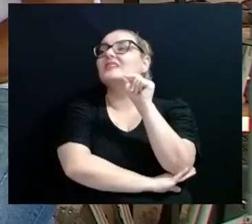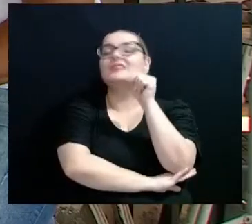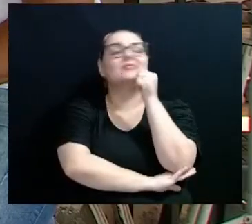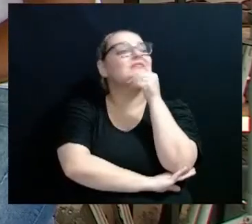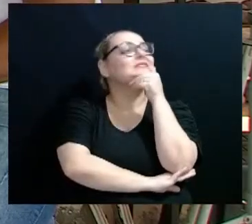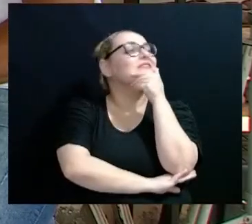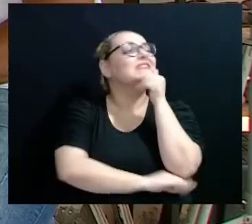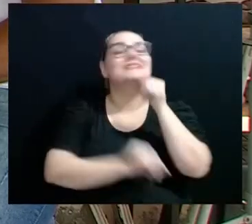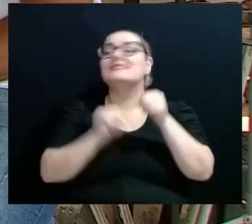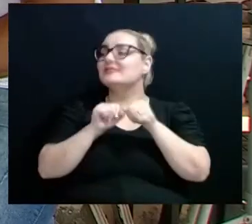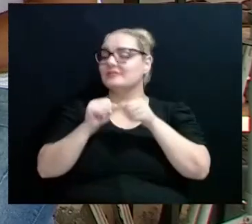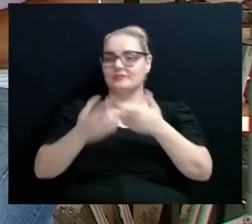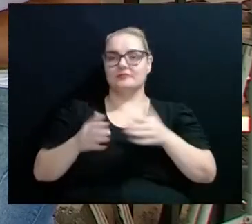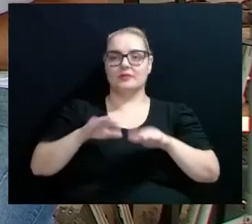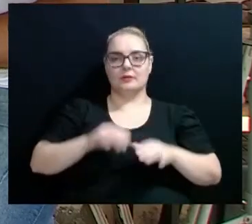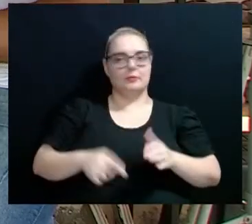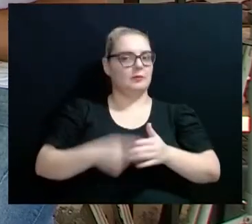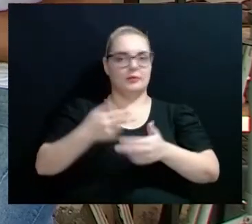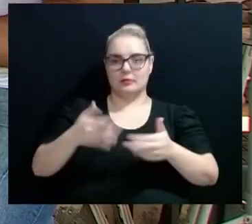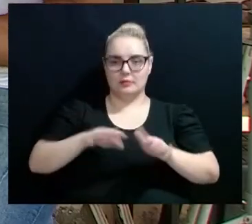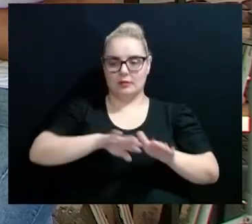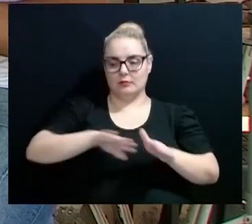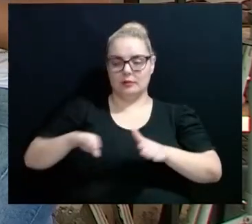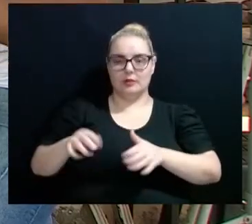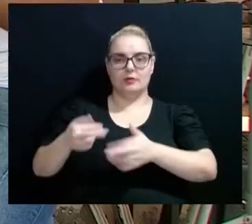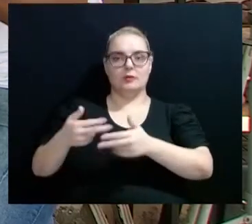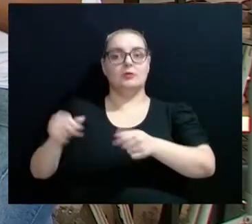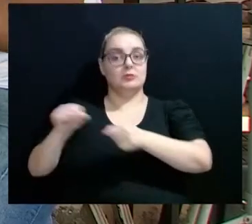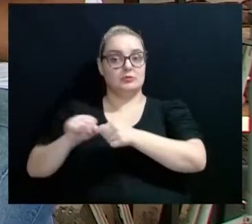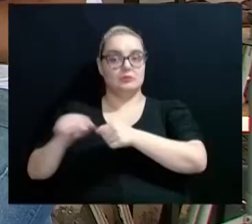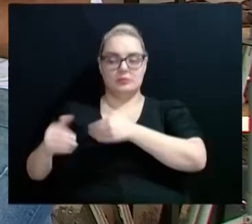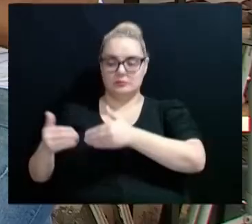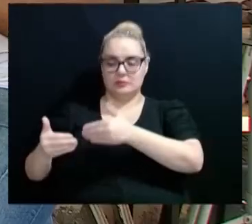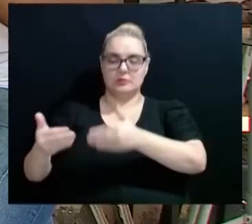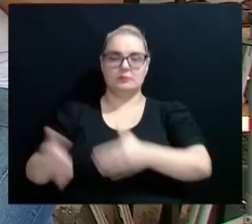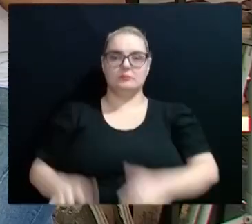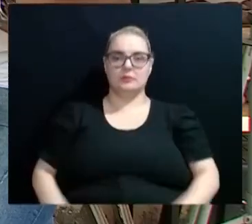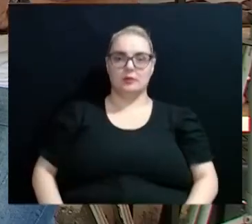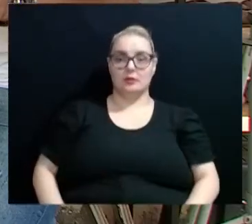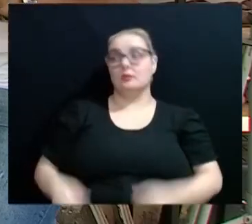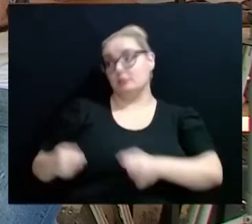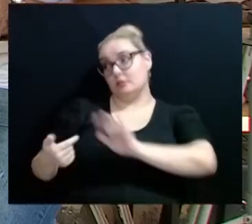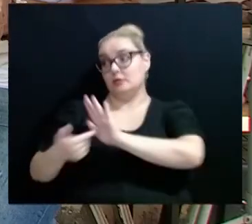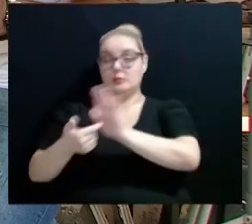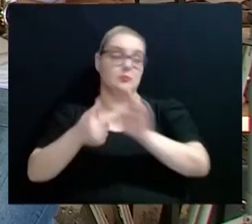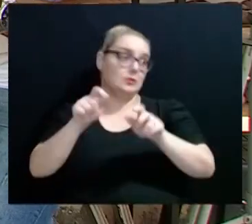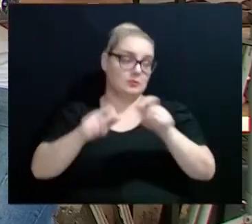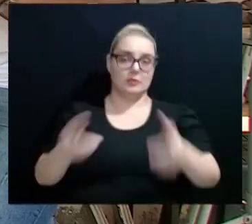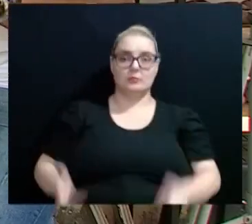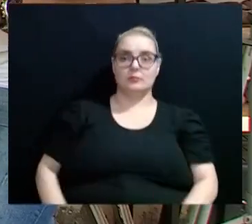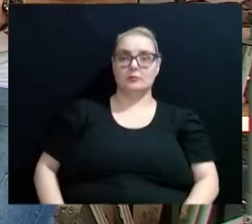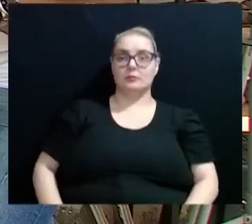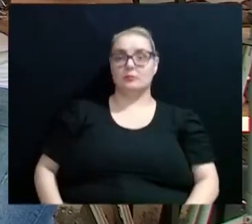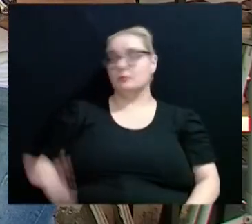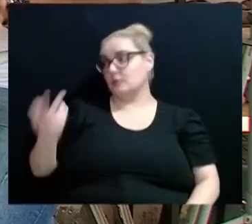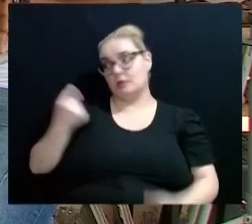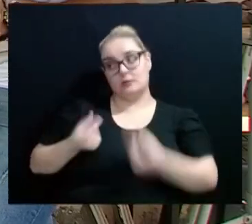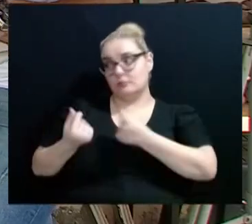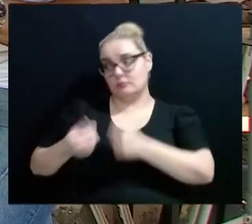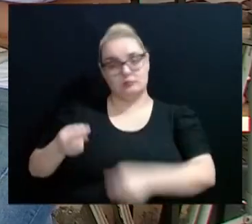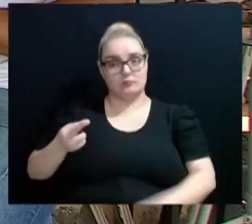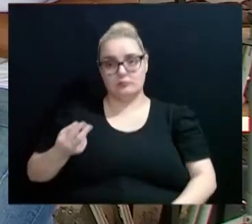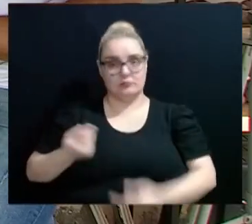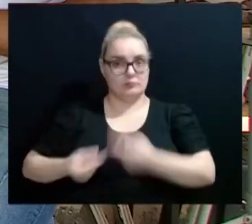Então, chegando em casa, falei, agora, o que eu vou fazer? O primeiro passo, separei o portfólio. O portfólio de coisas que eu